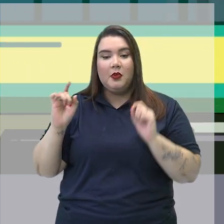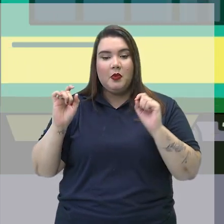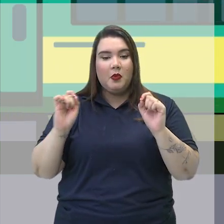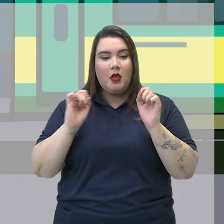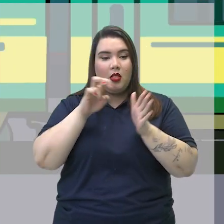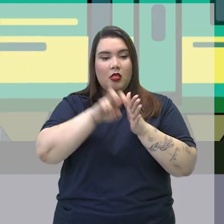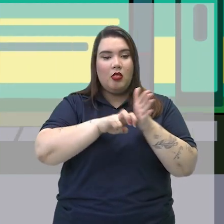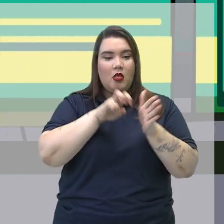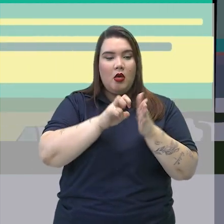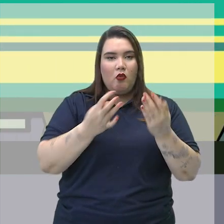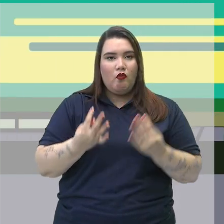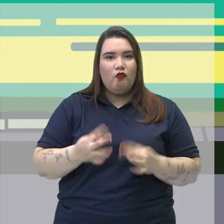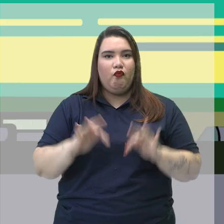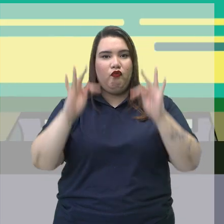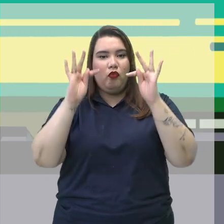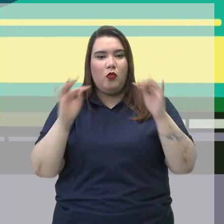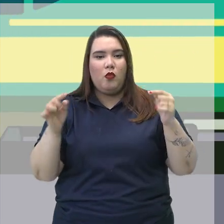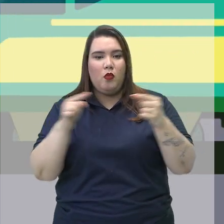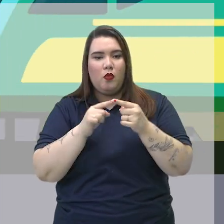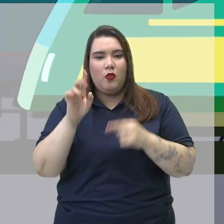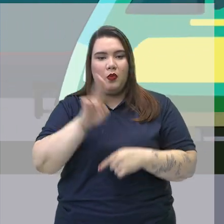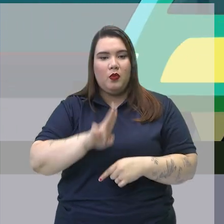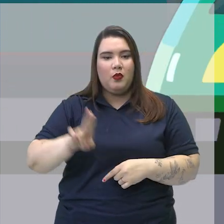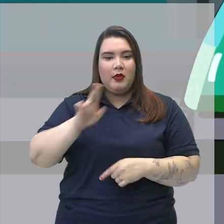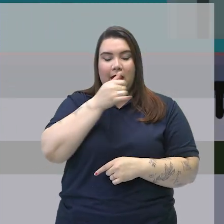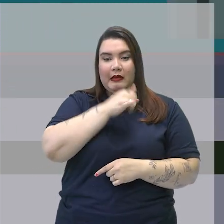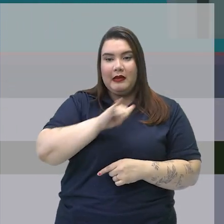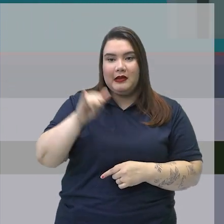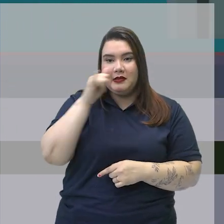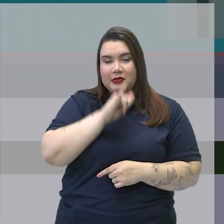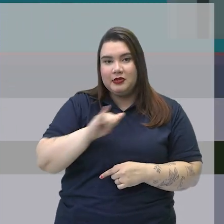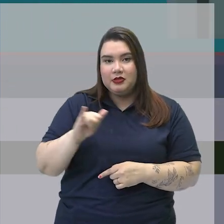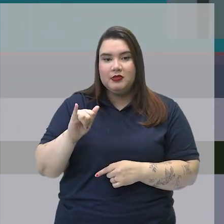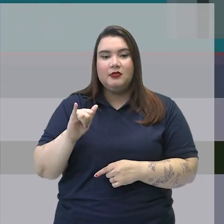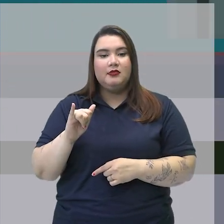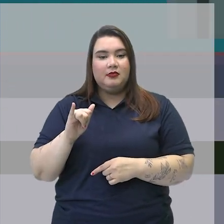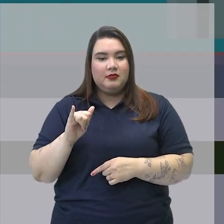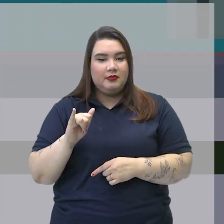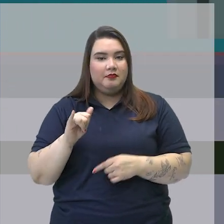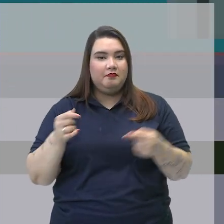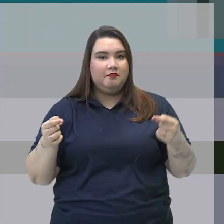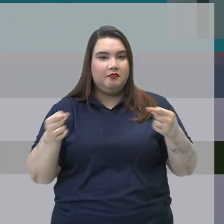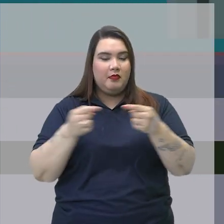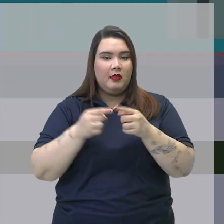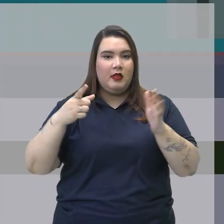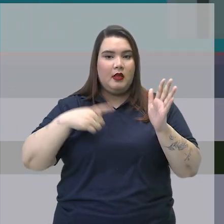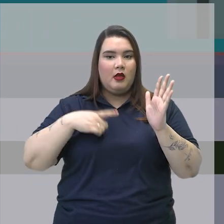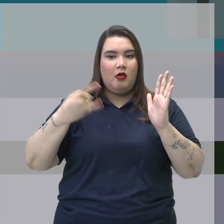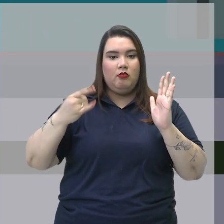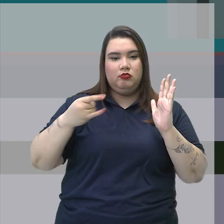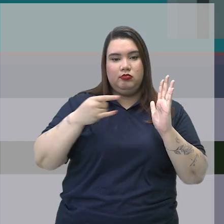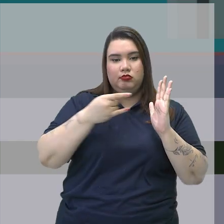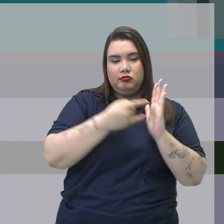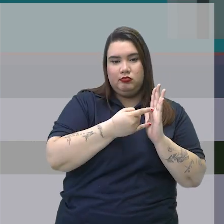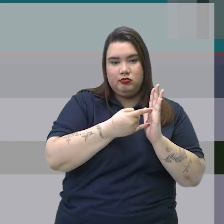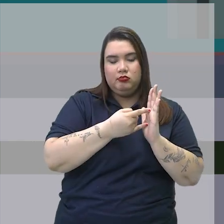trens movidos a eletricidade que funcionam, seus trilhos funcionam com o magnetismo. E aí nós temos